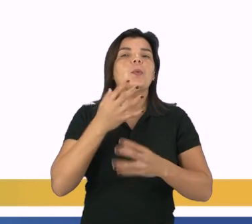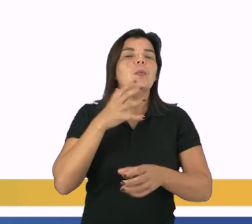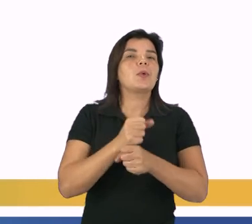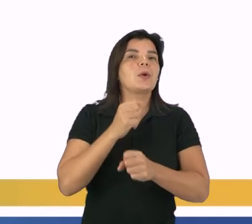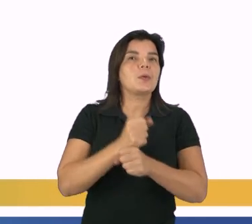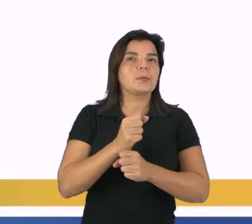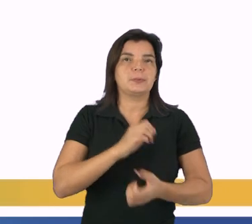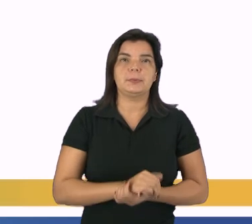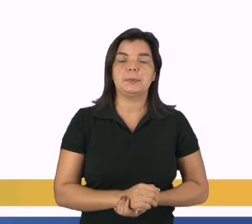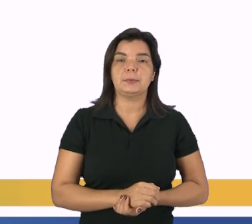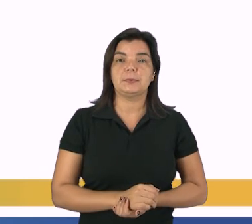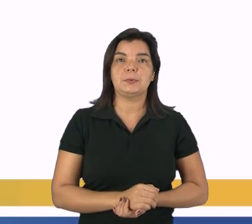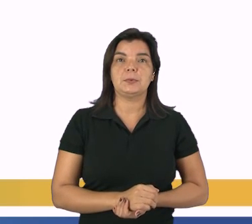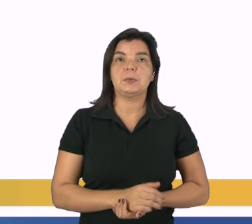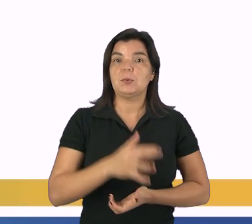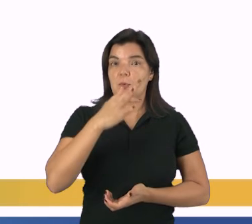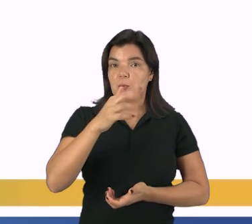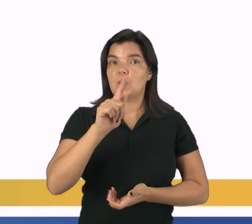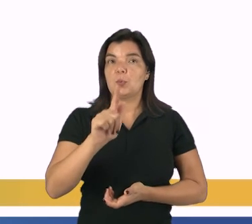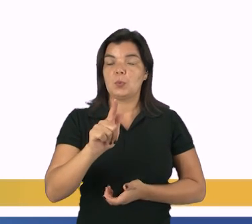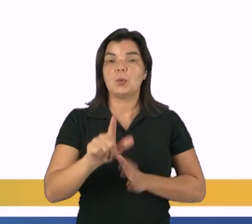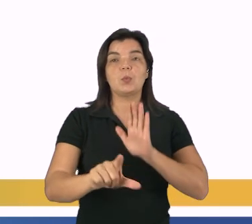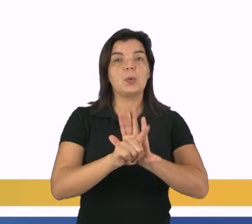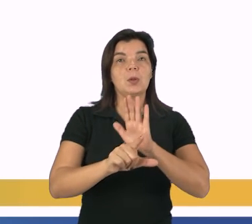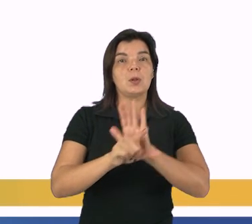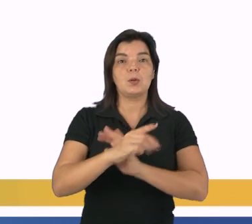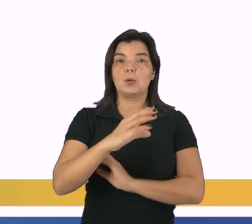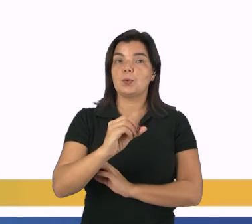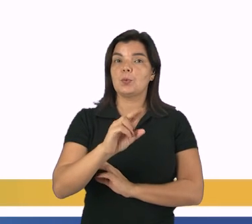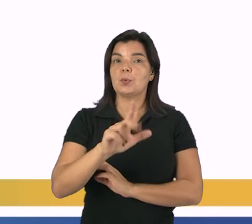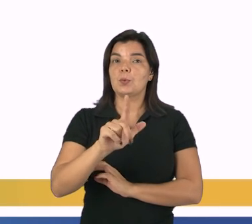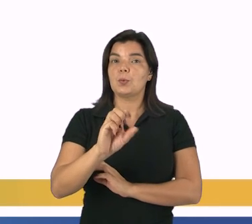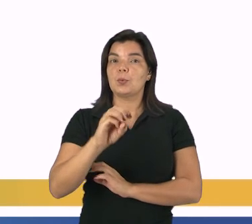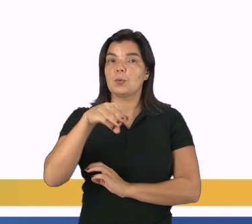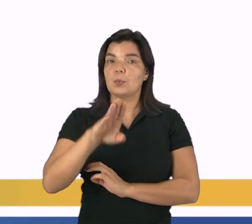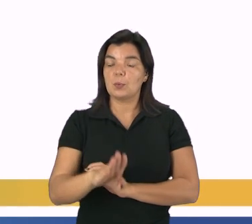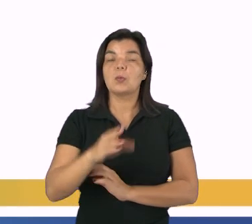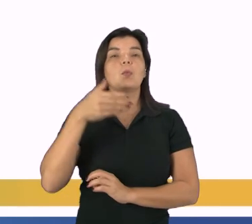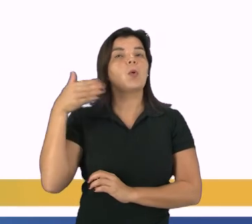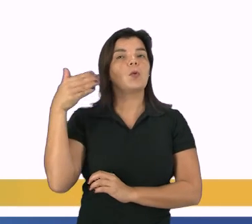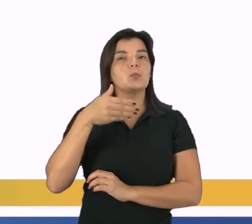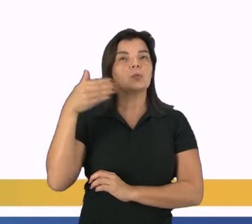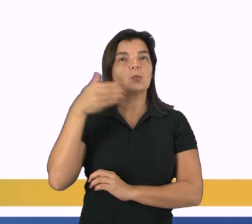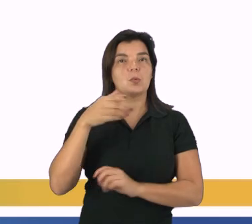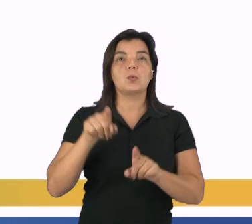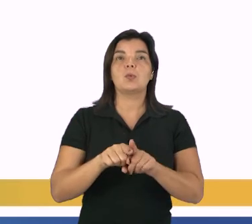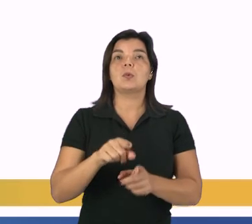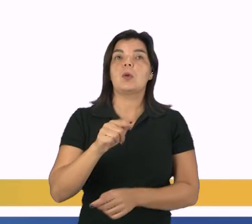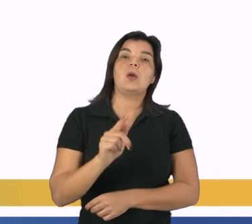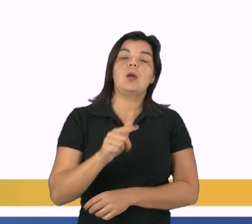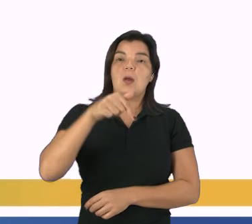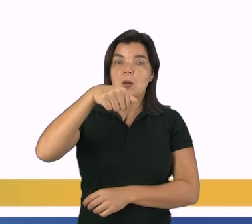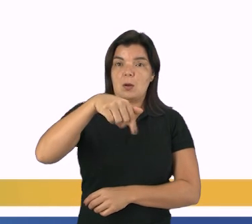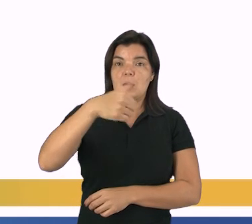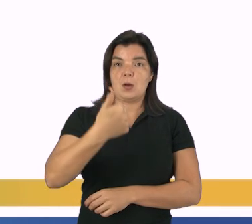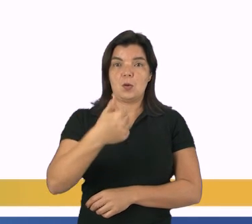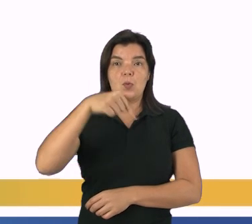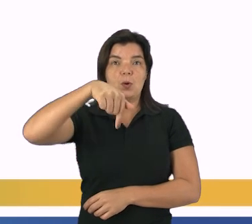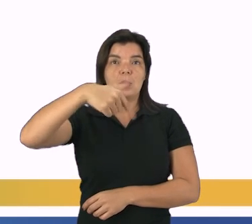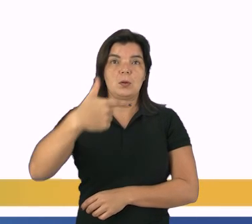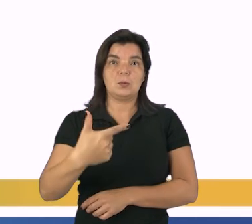poeira, ela pode estar a qualquer distância ali perto da Lua. Em qualquer ponto, a